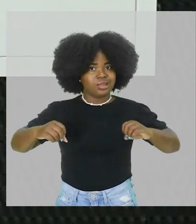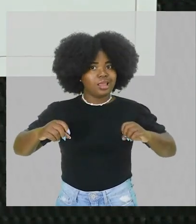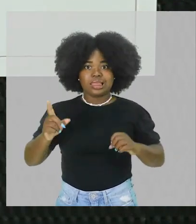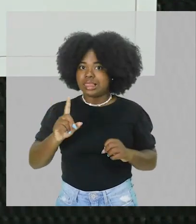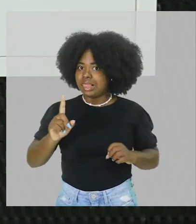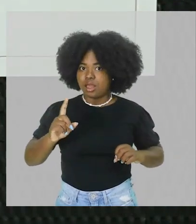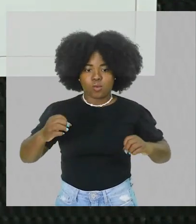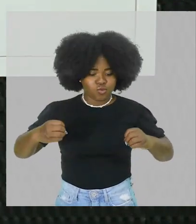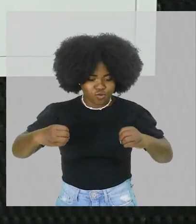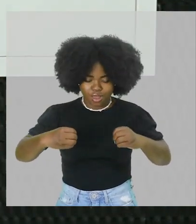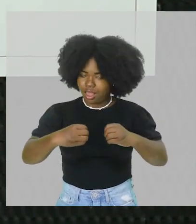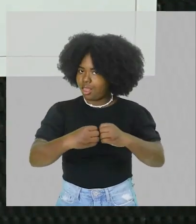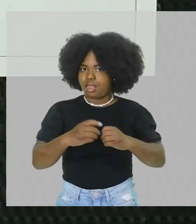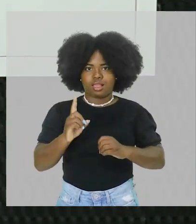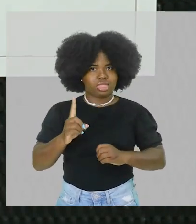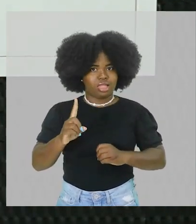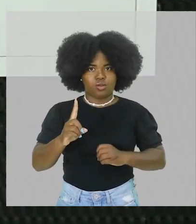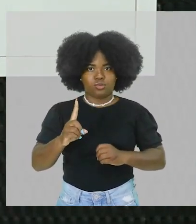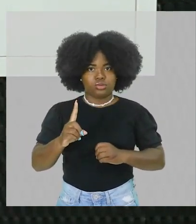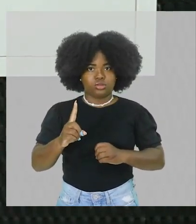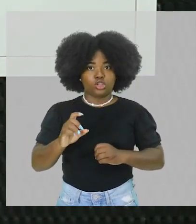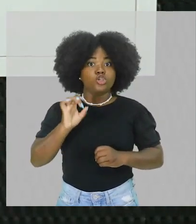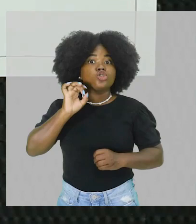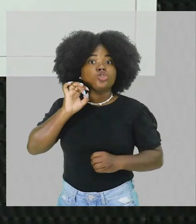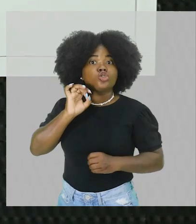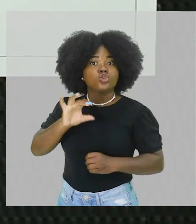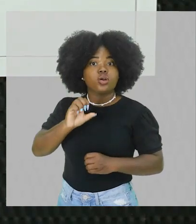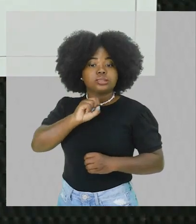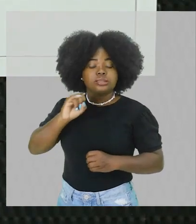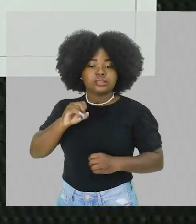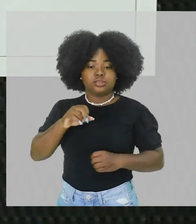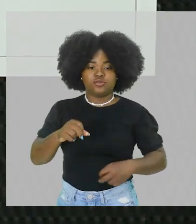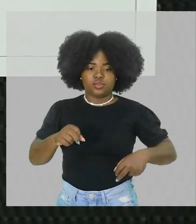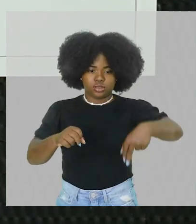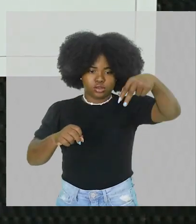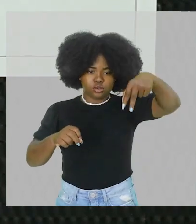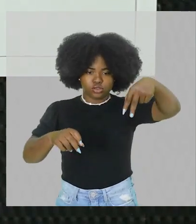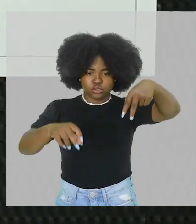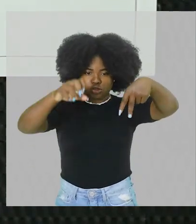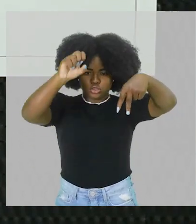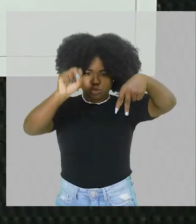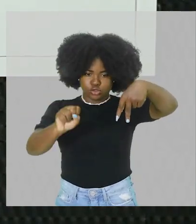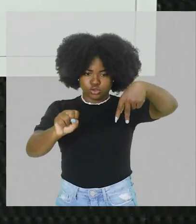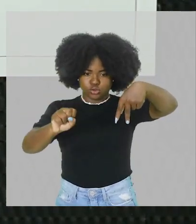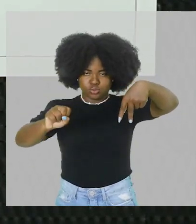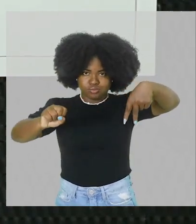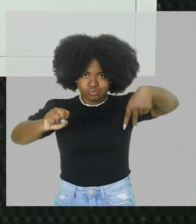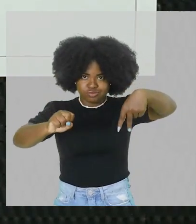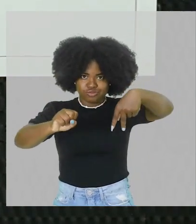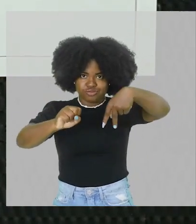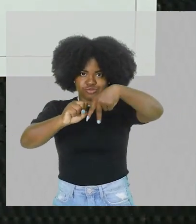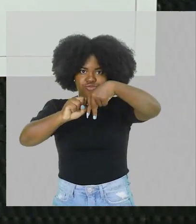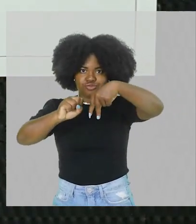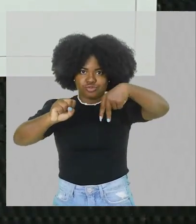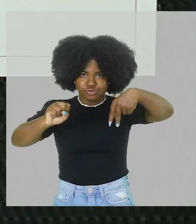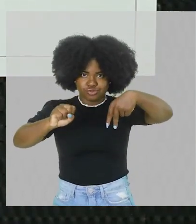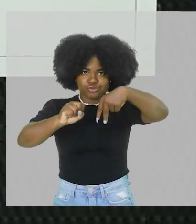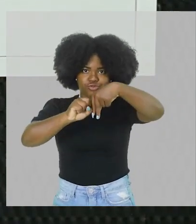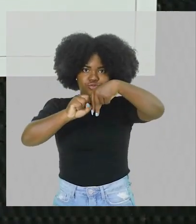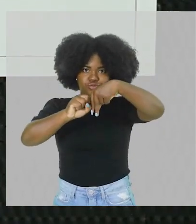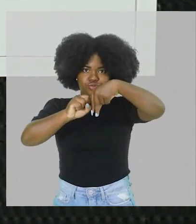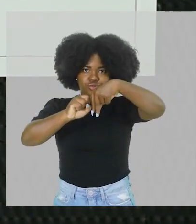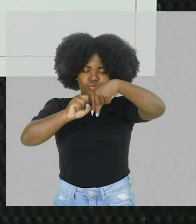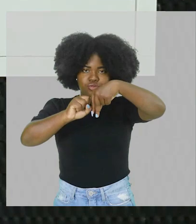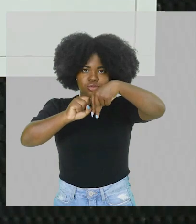exemplo, a indivisibilidade dos polos. Os polos eles não são divisíveis, né? A gente não consegue dividir os polos.